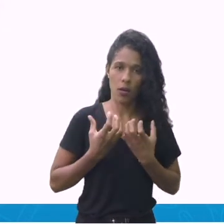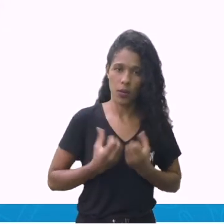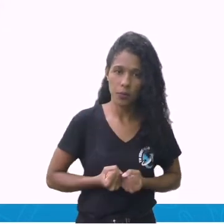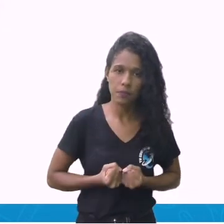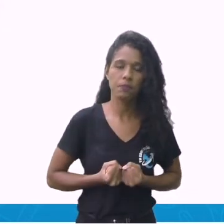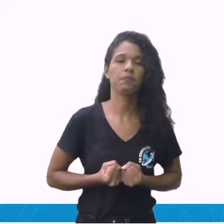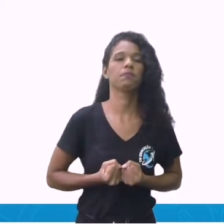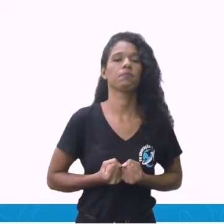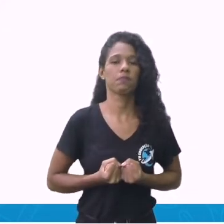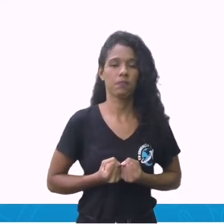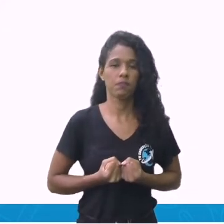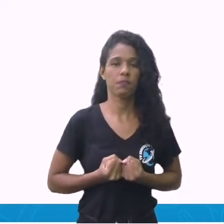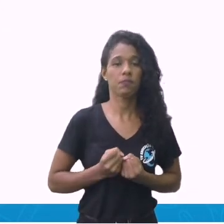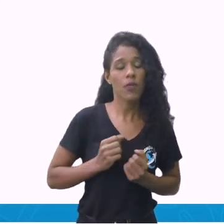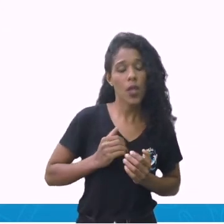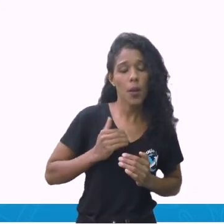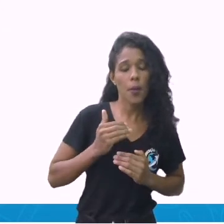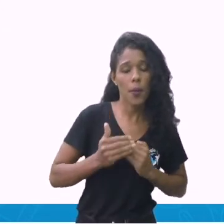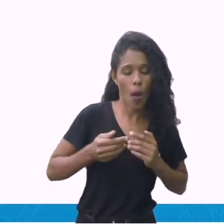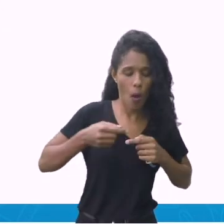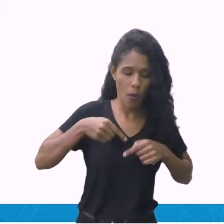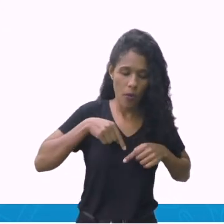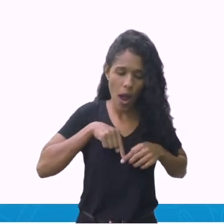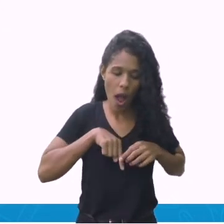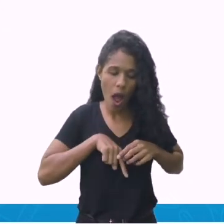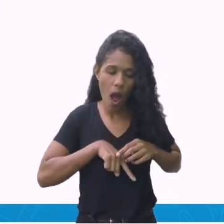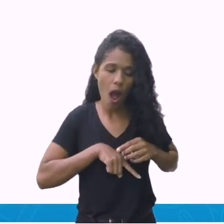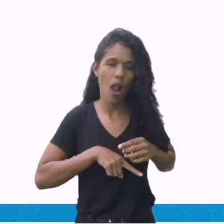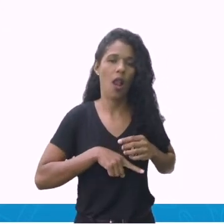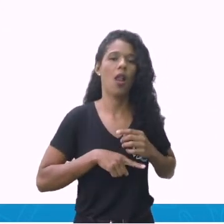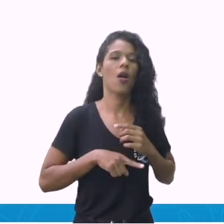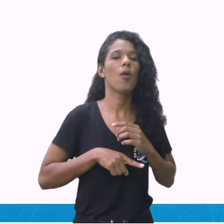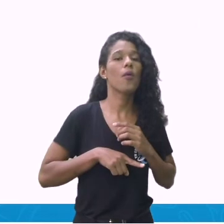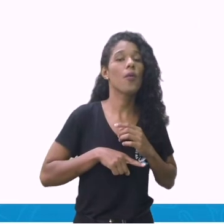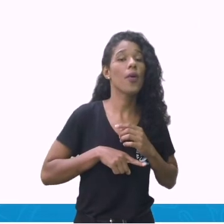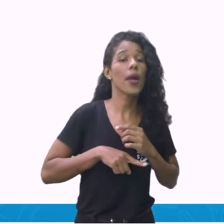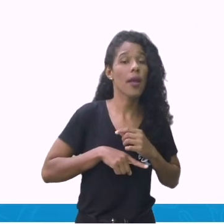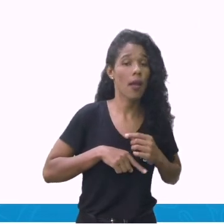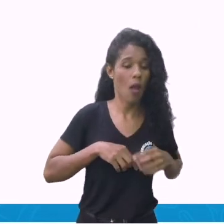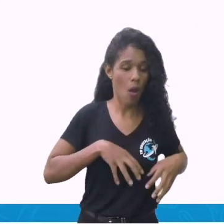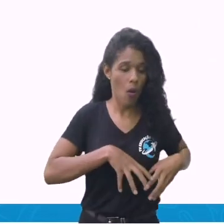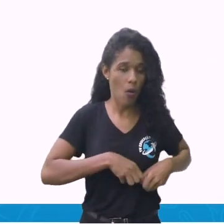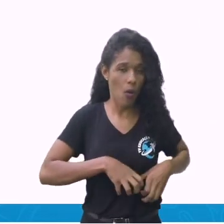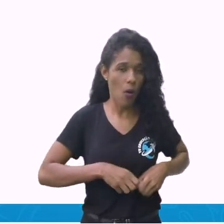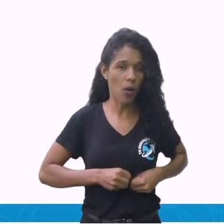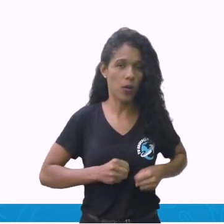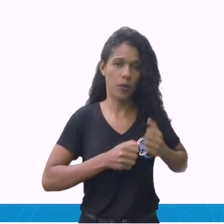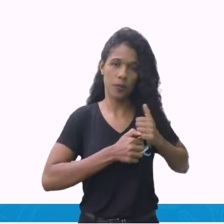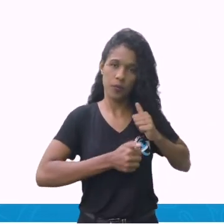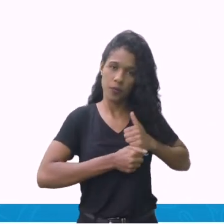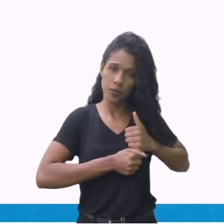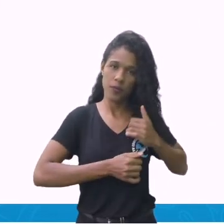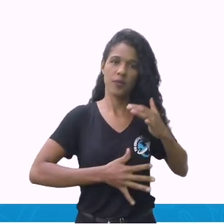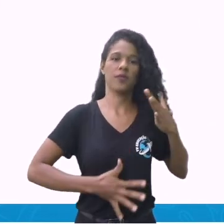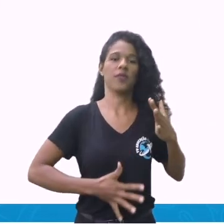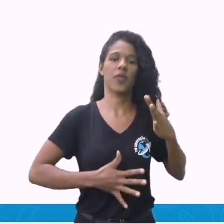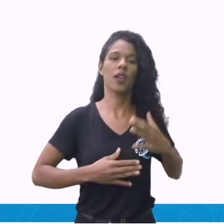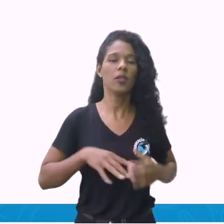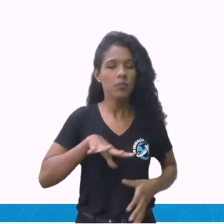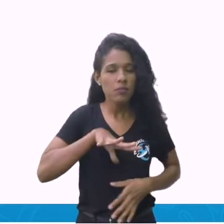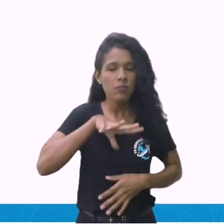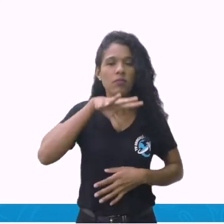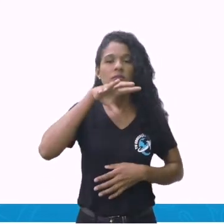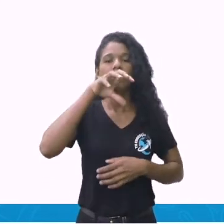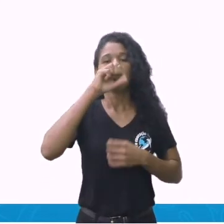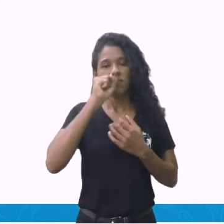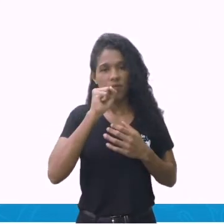esses processos passam lá no sistema digestório, sistema cardiovascular e sistema respiratório, que